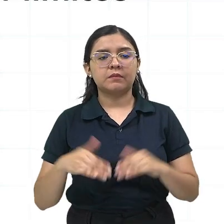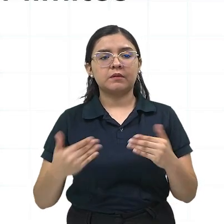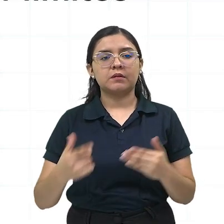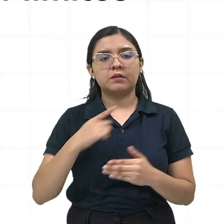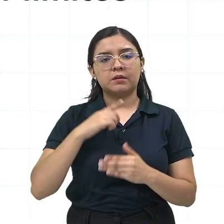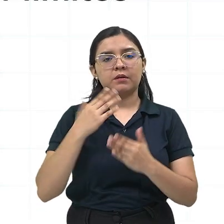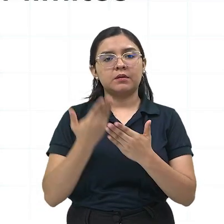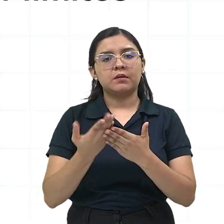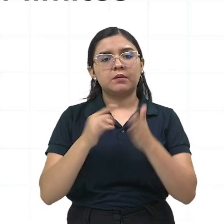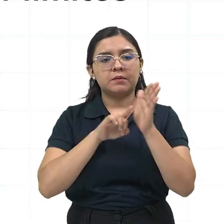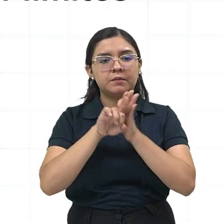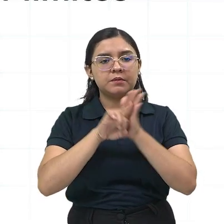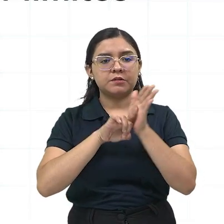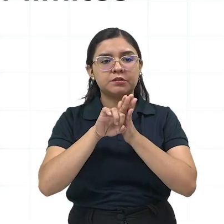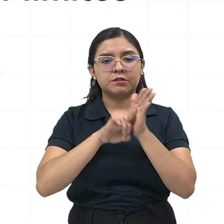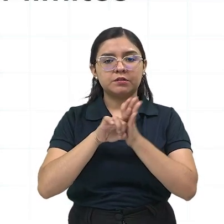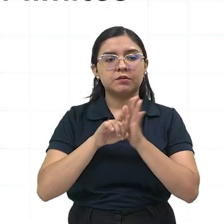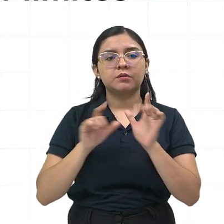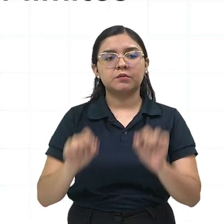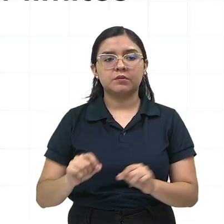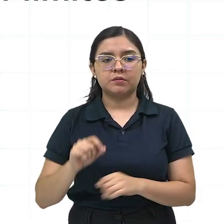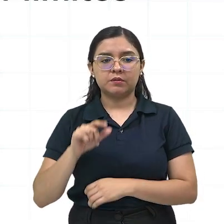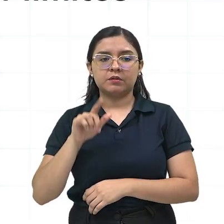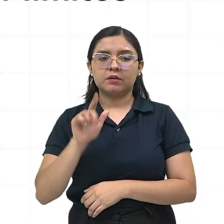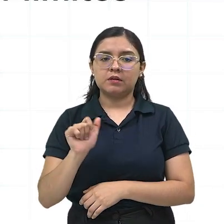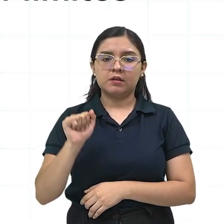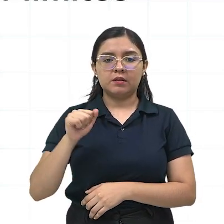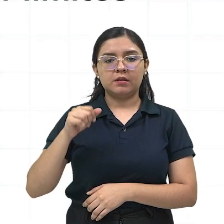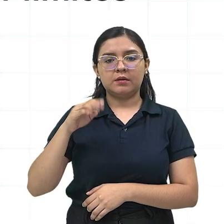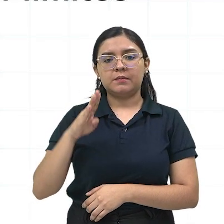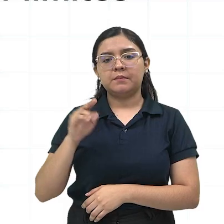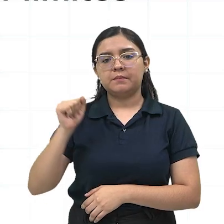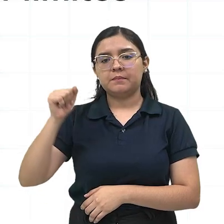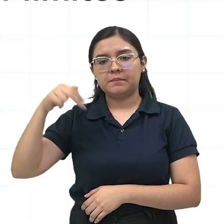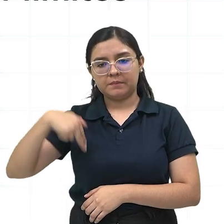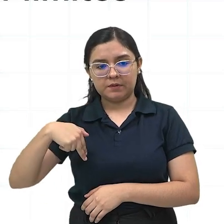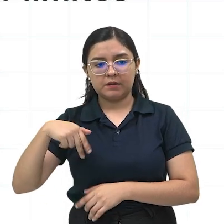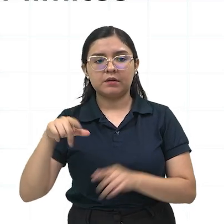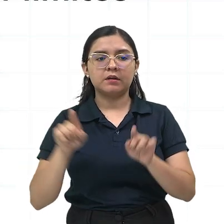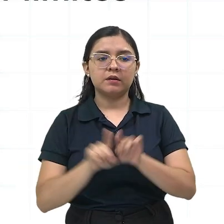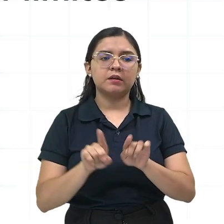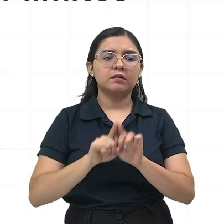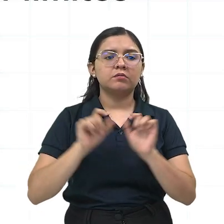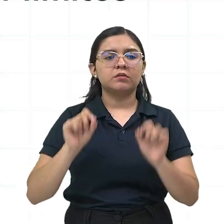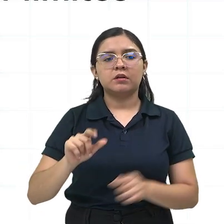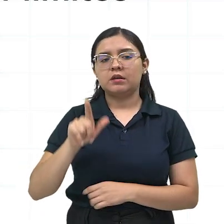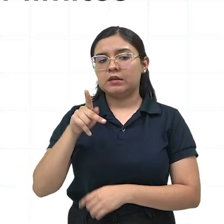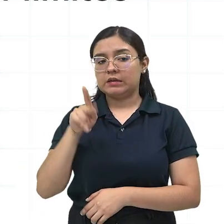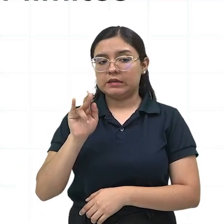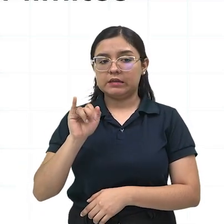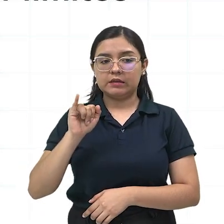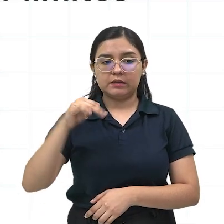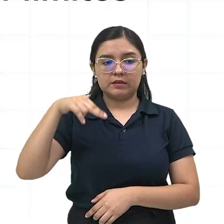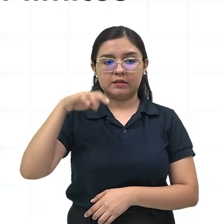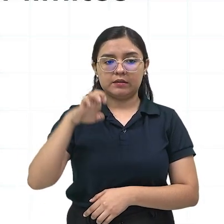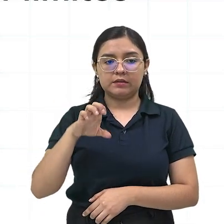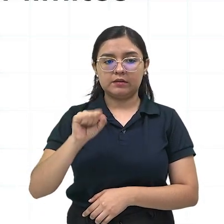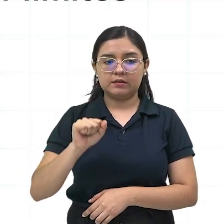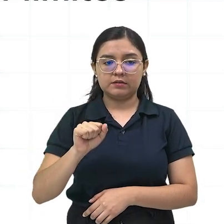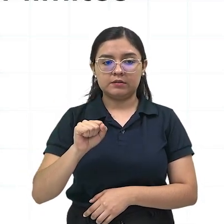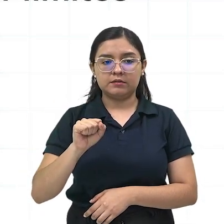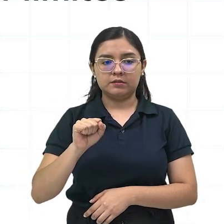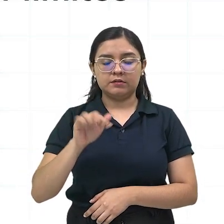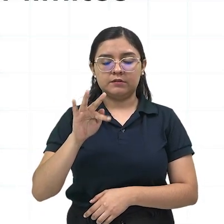sobre espaço, Laban explorou a ideia de kinesfera. Kinesfera é o conceito estudado